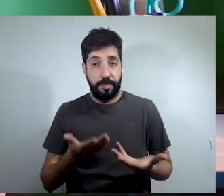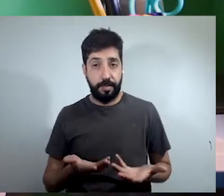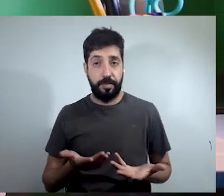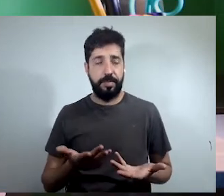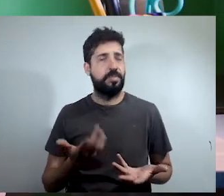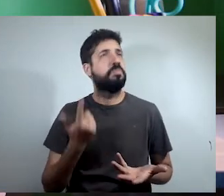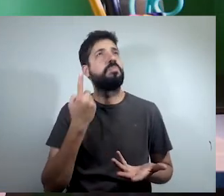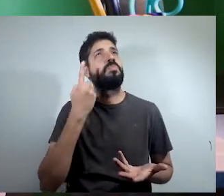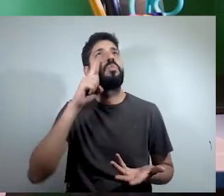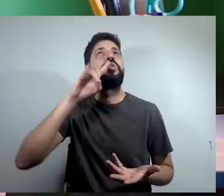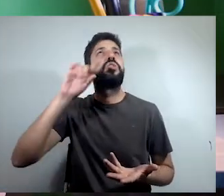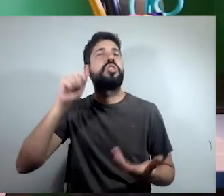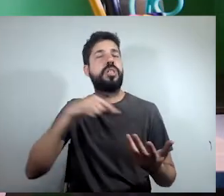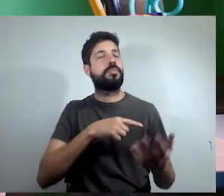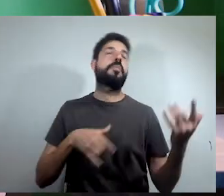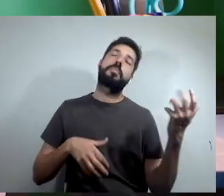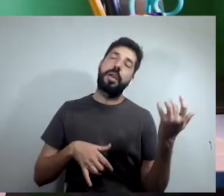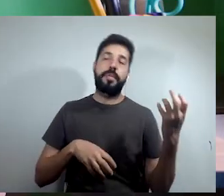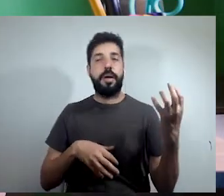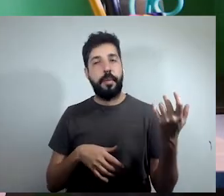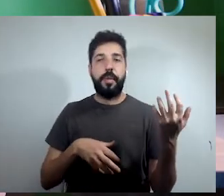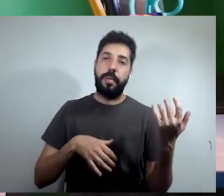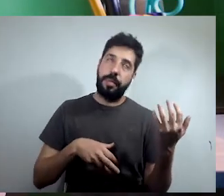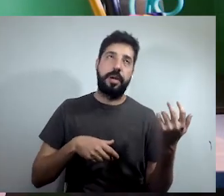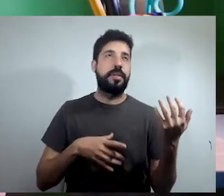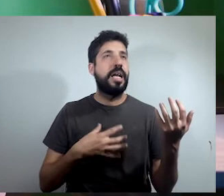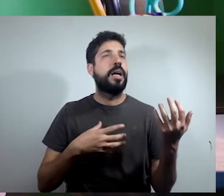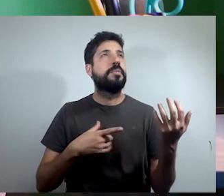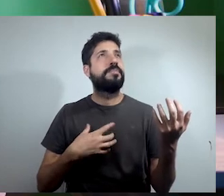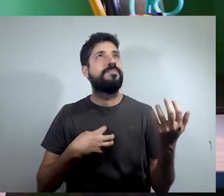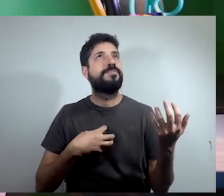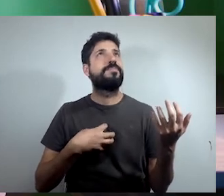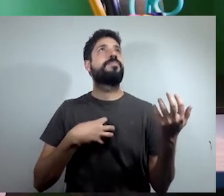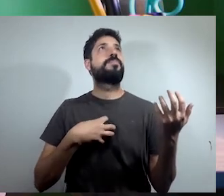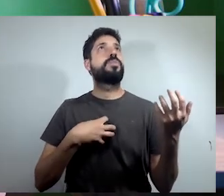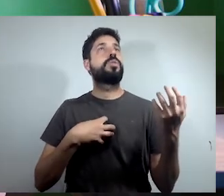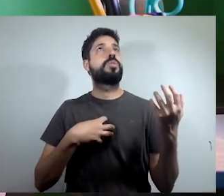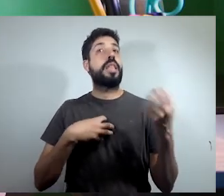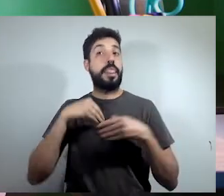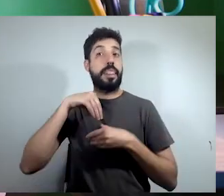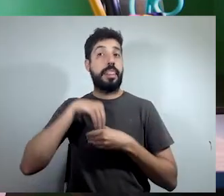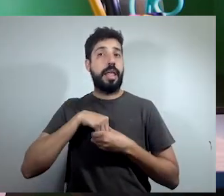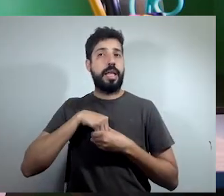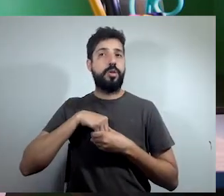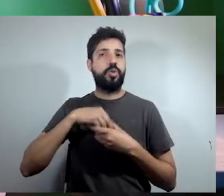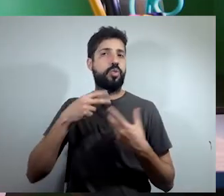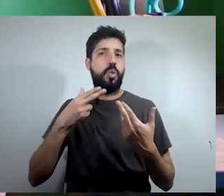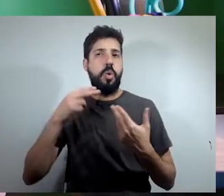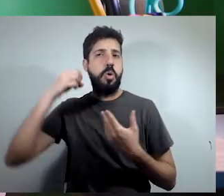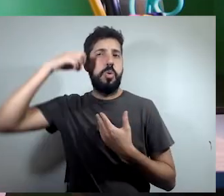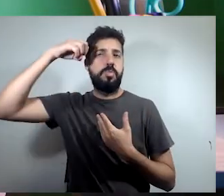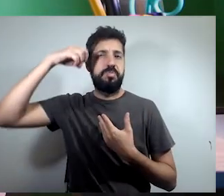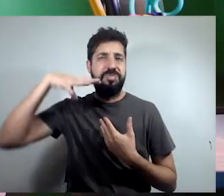um dia, tocando violão, ele sentiu uma luz dentro dele muito forte,